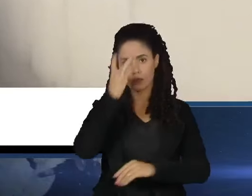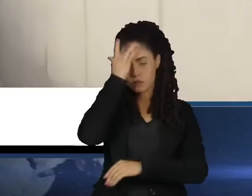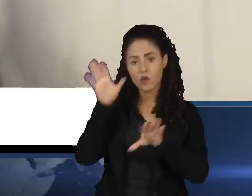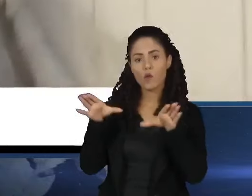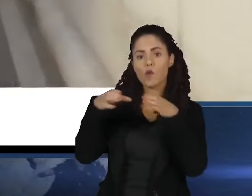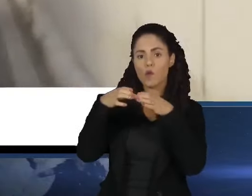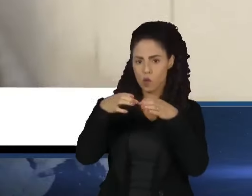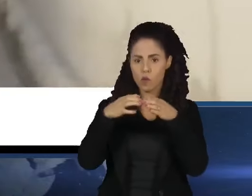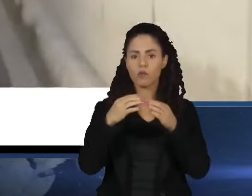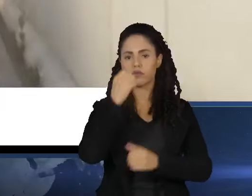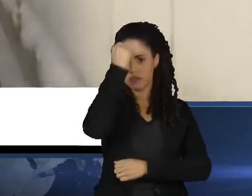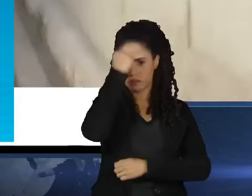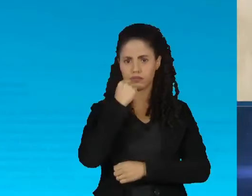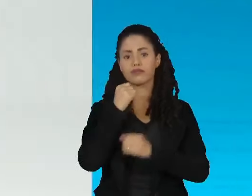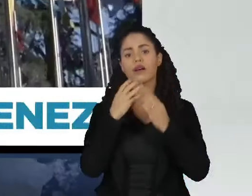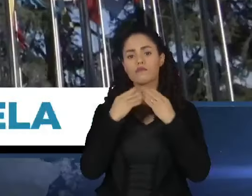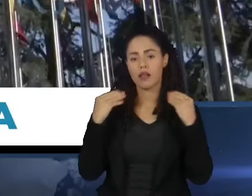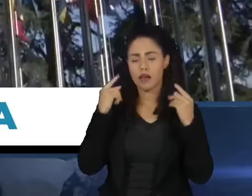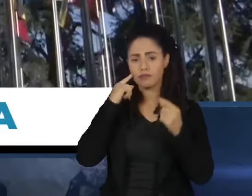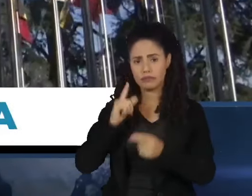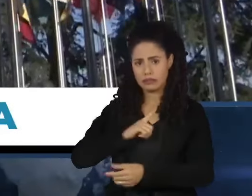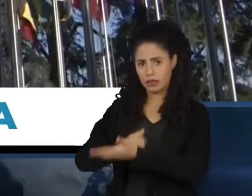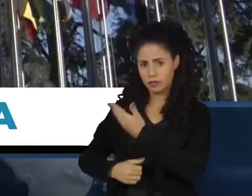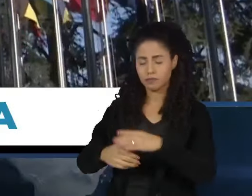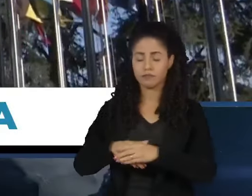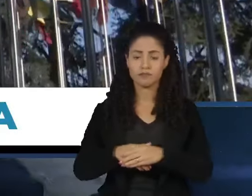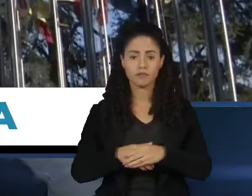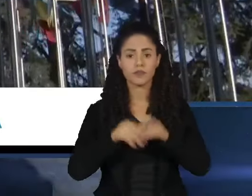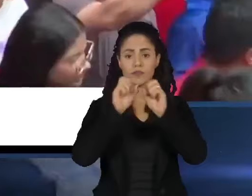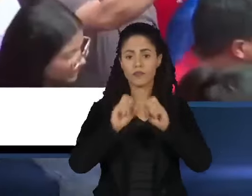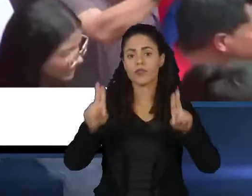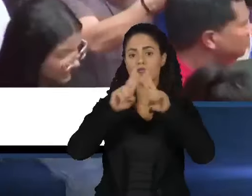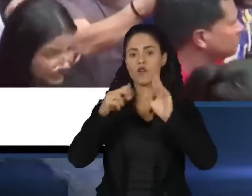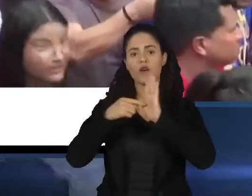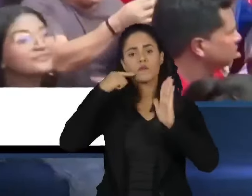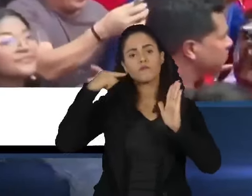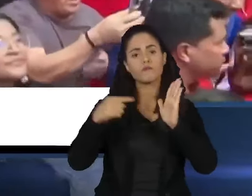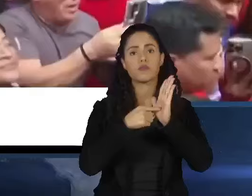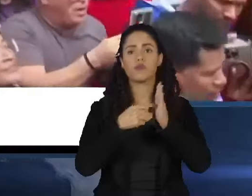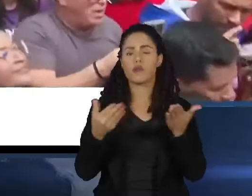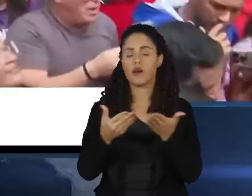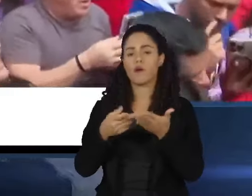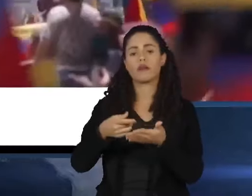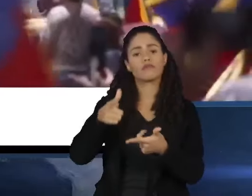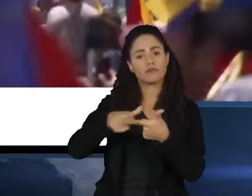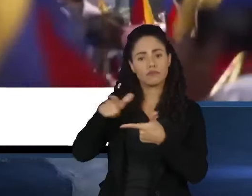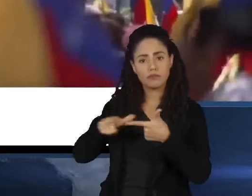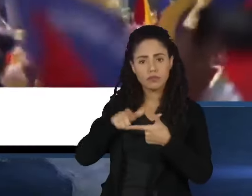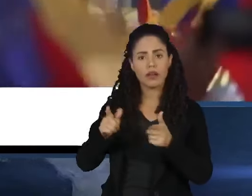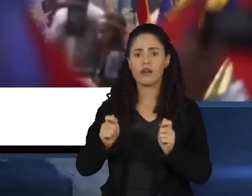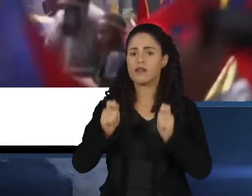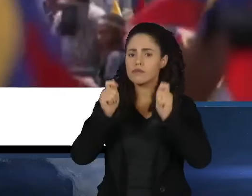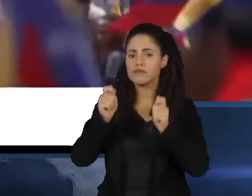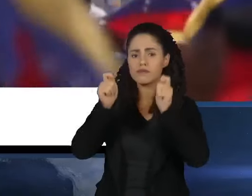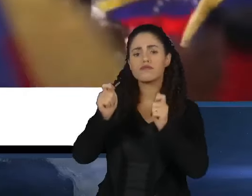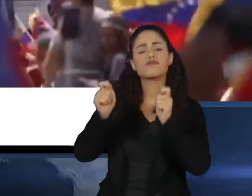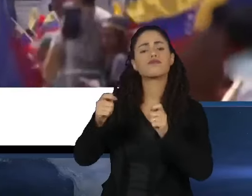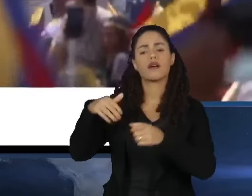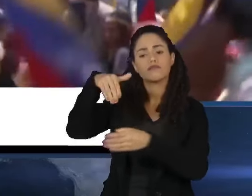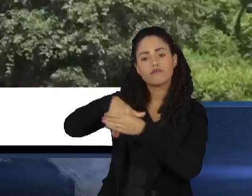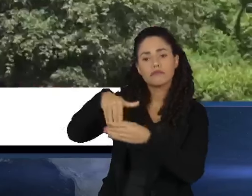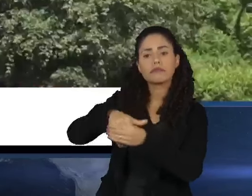grupo extremista Hezbollah. ONU denuncia a Venezuela por aumento da repressão após as eleições e afirma que